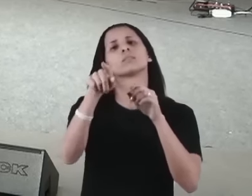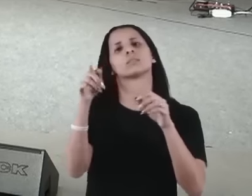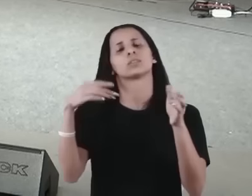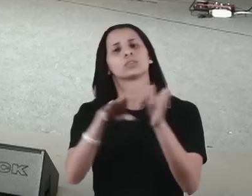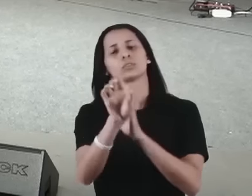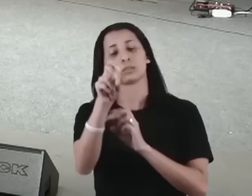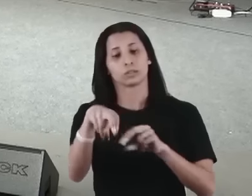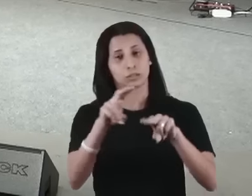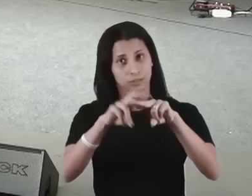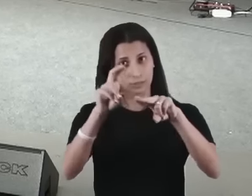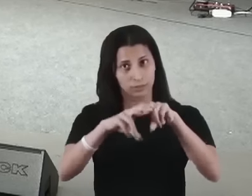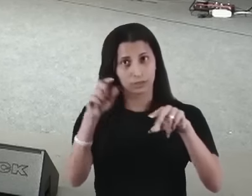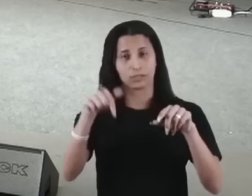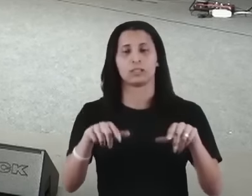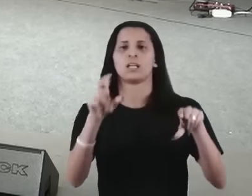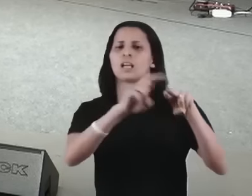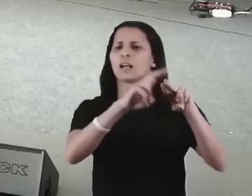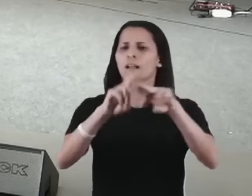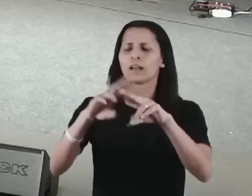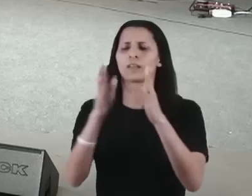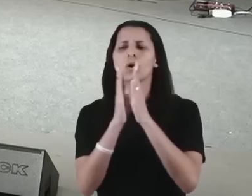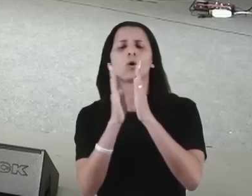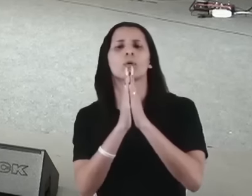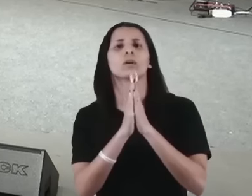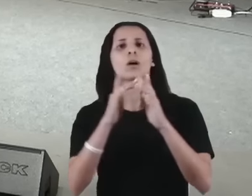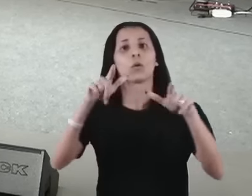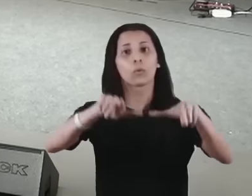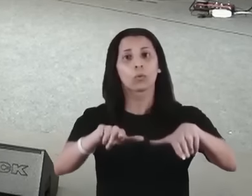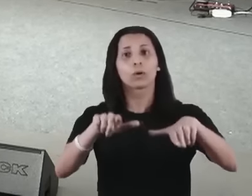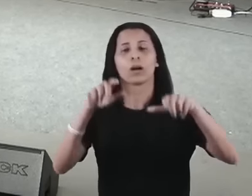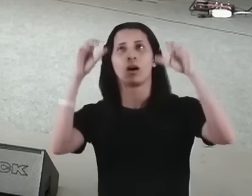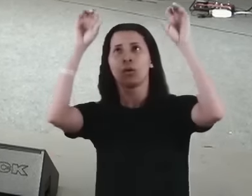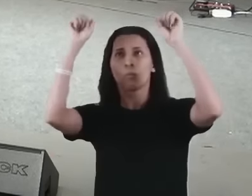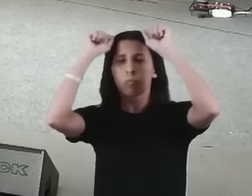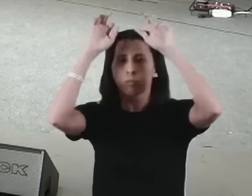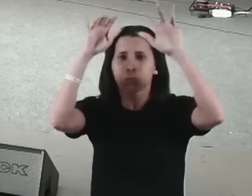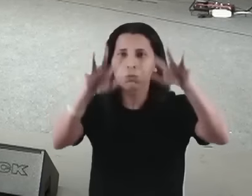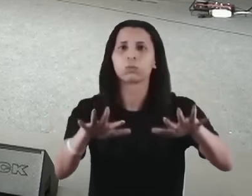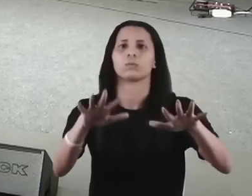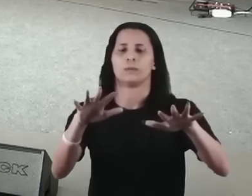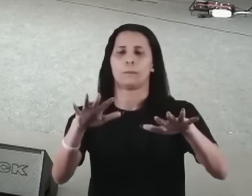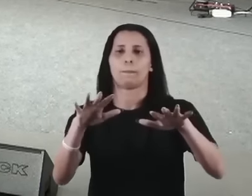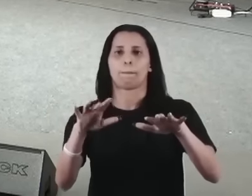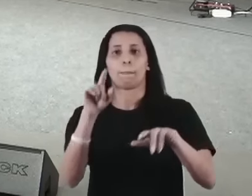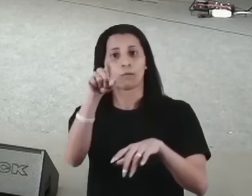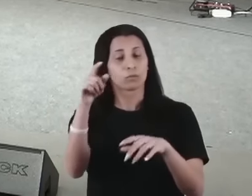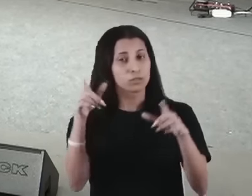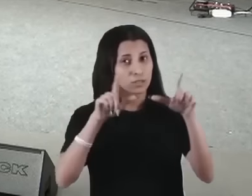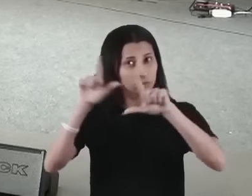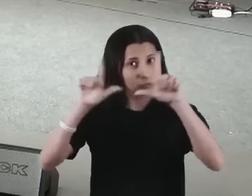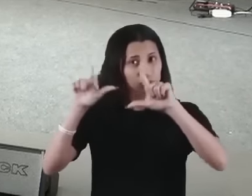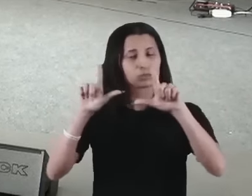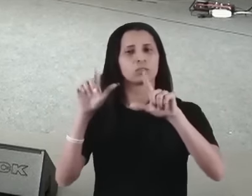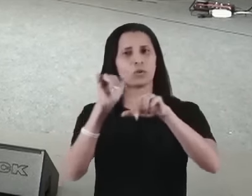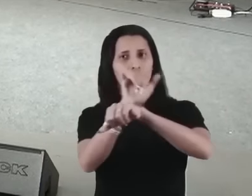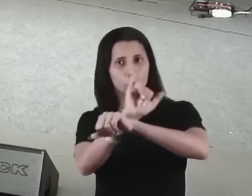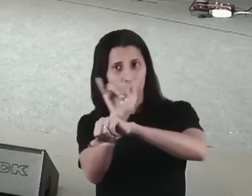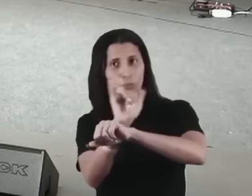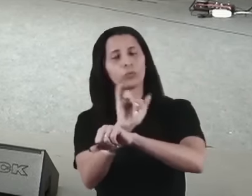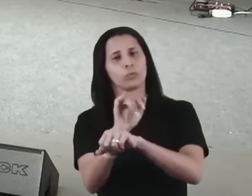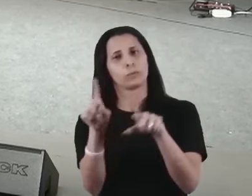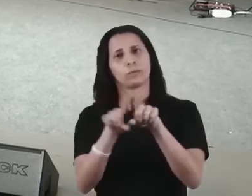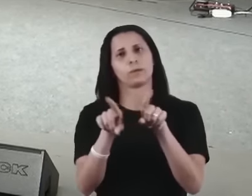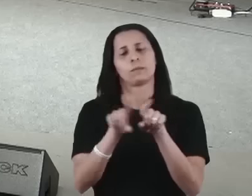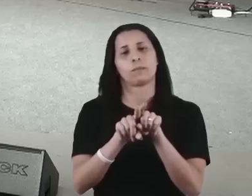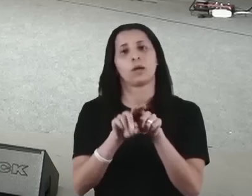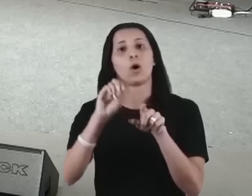nesse lugar cada cadeira dessa foi orar desse ambiente foi repleto de oração você que está nos assistindo agora online ao vivo